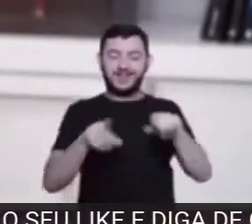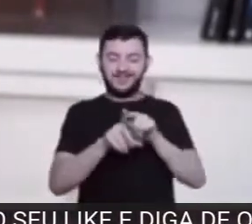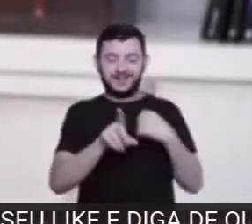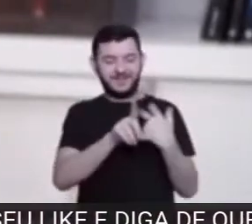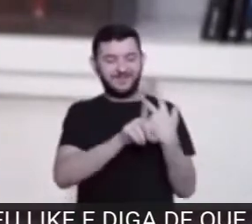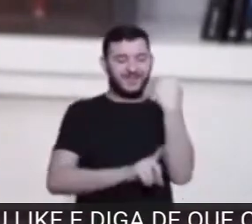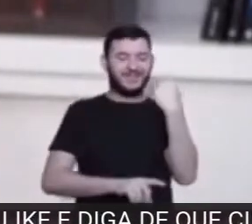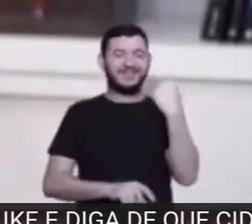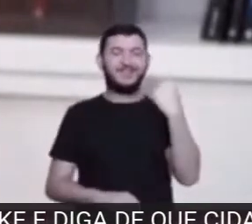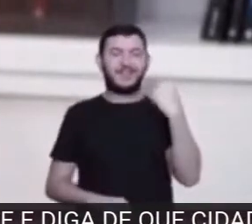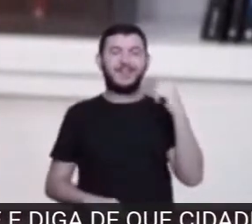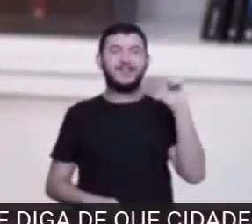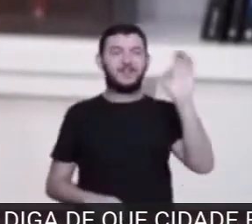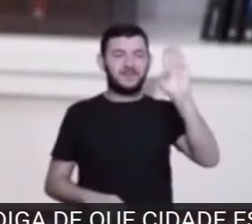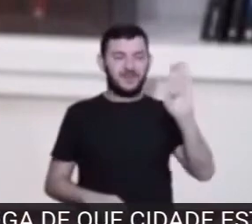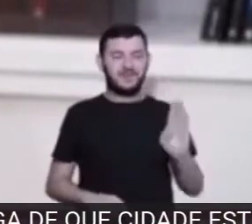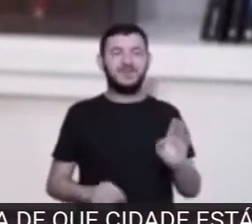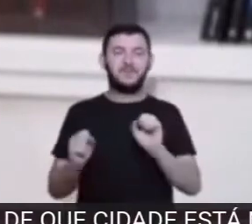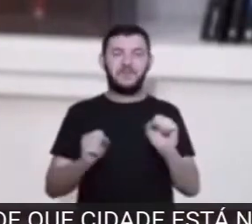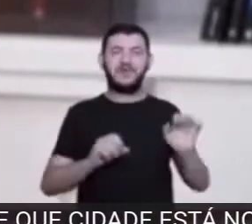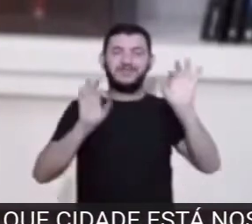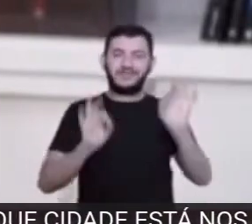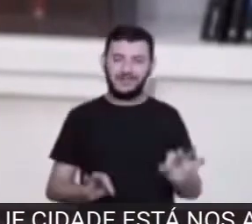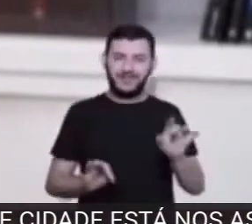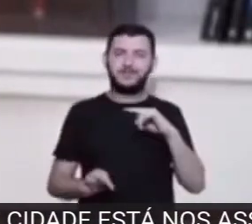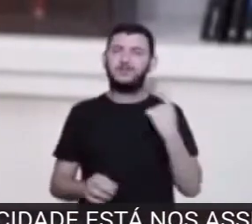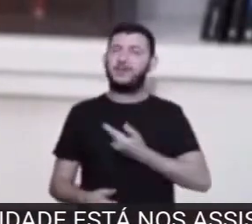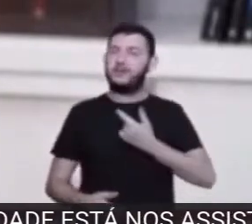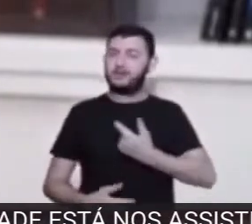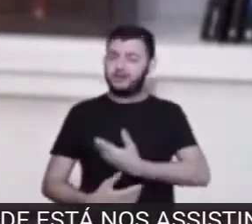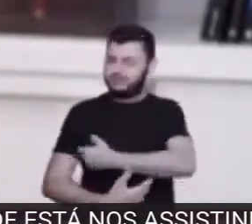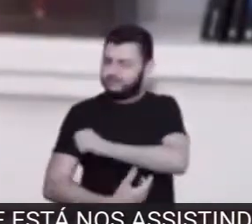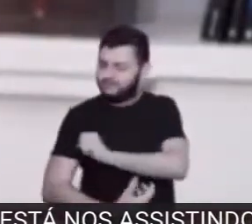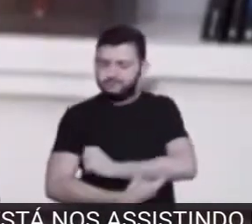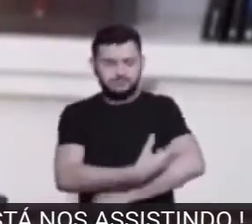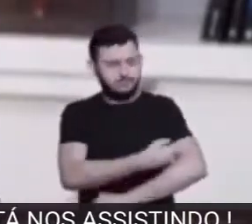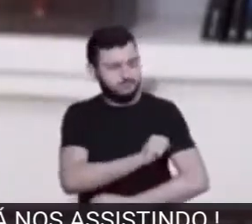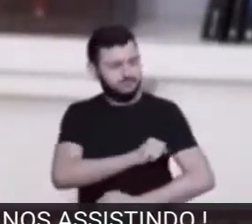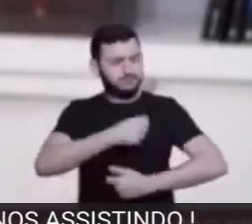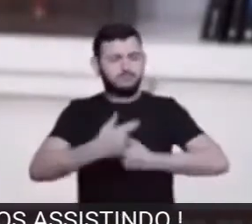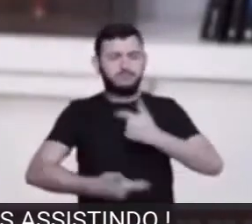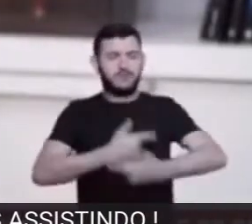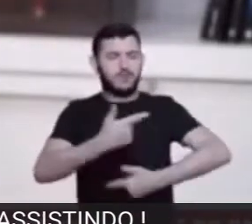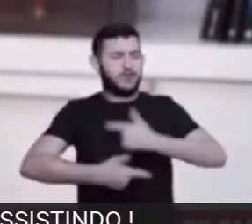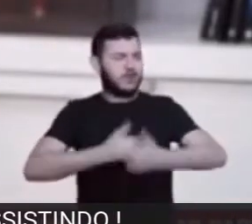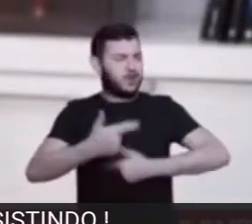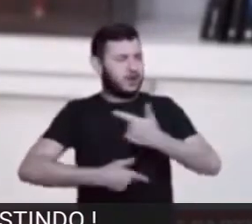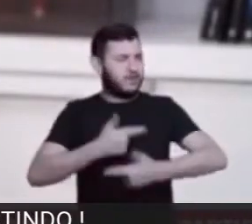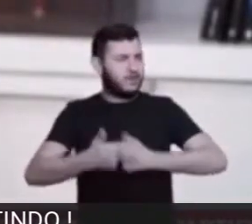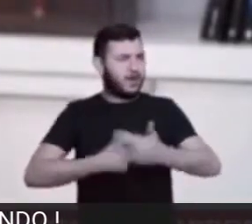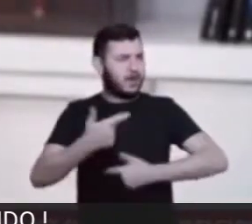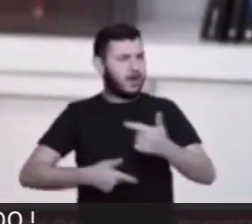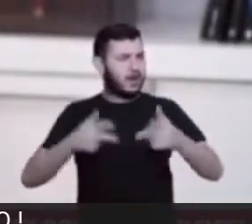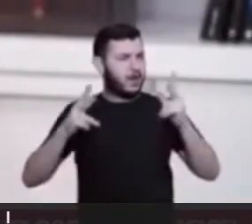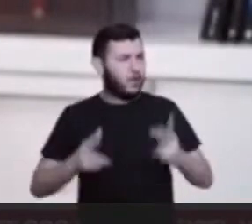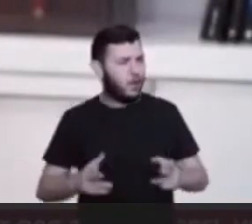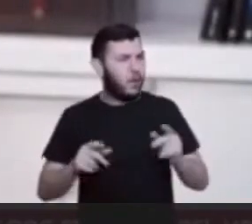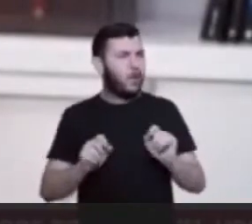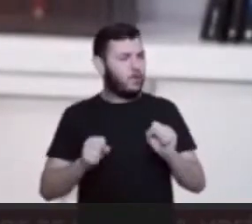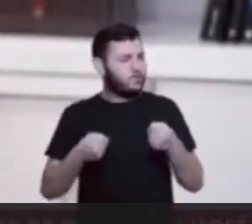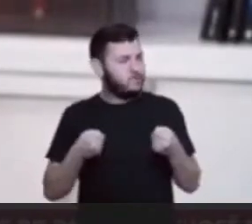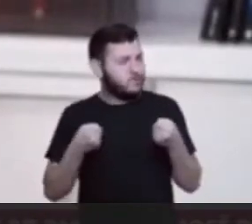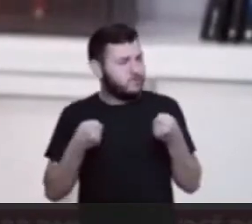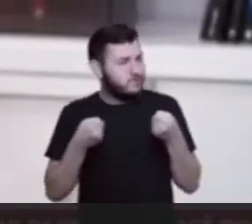certo, que nós vamos trabalhar com um bando de maluco para fazer esse